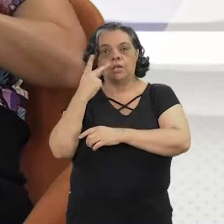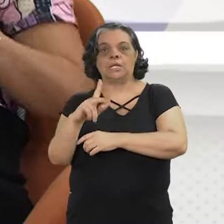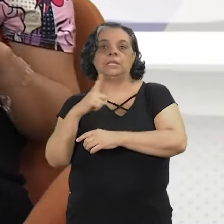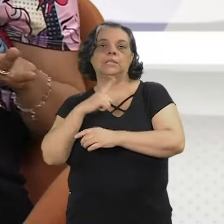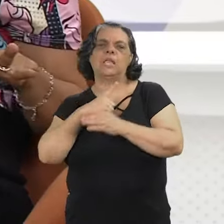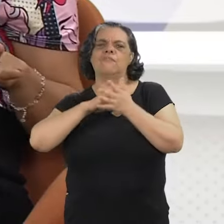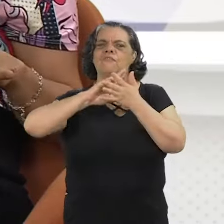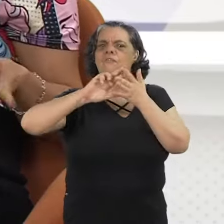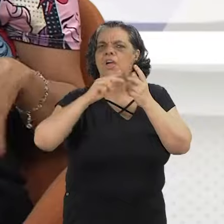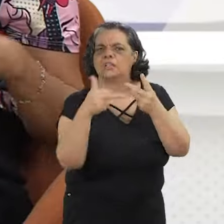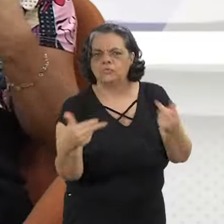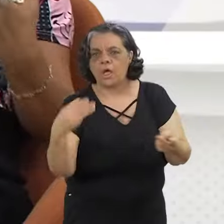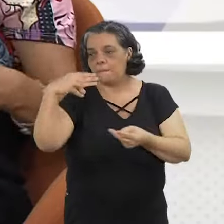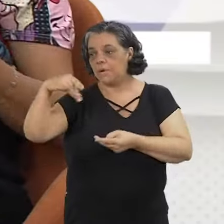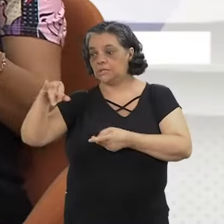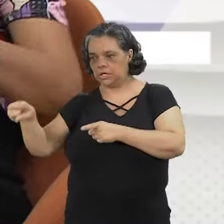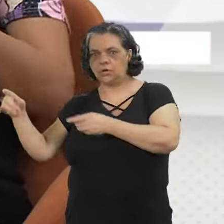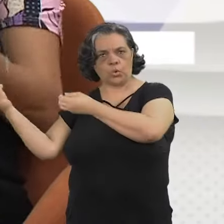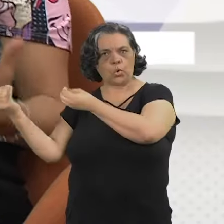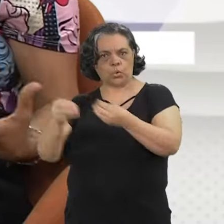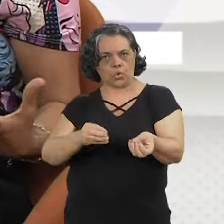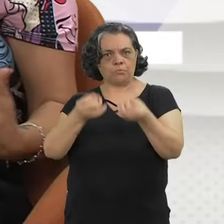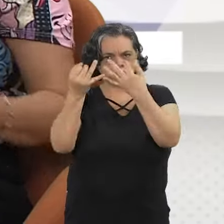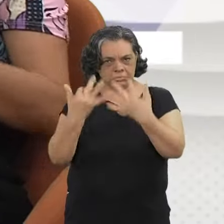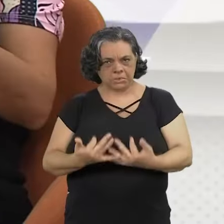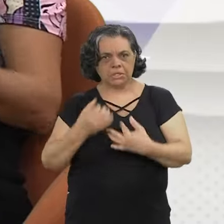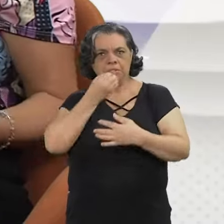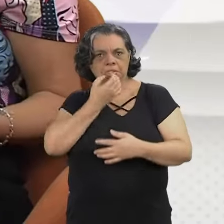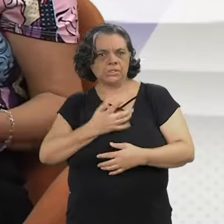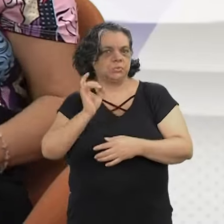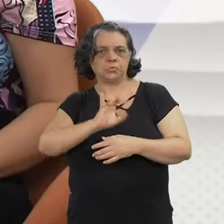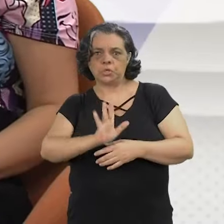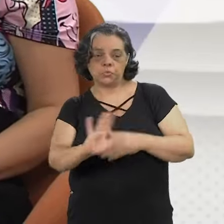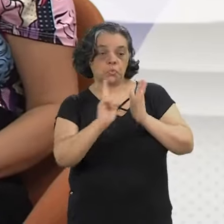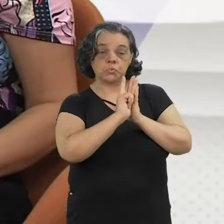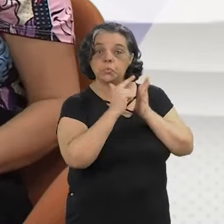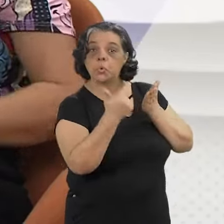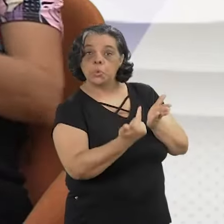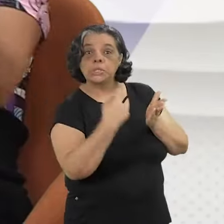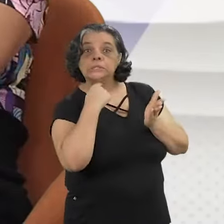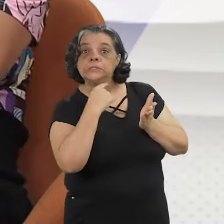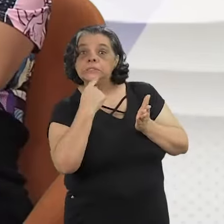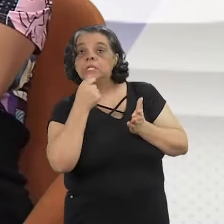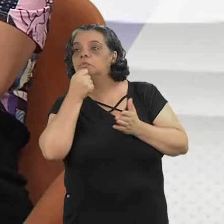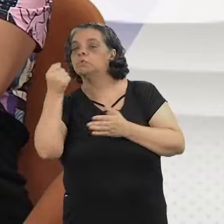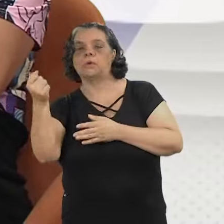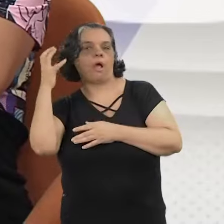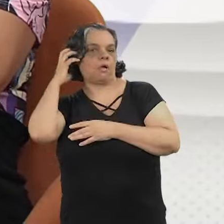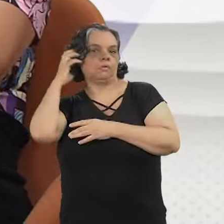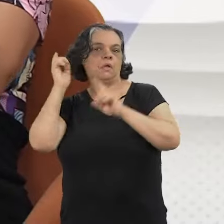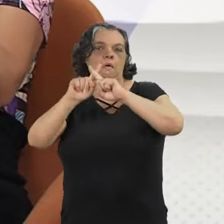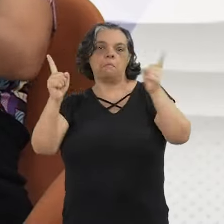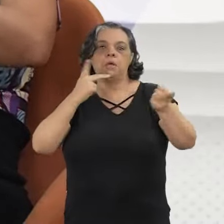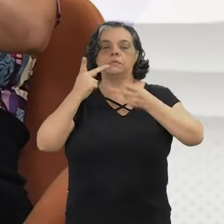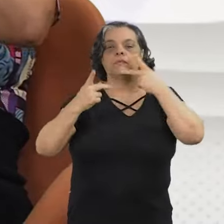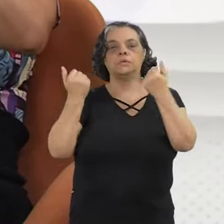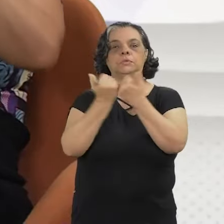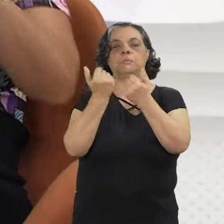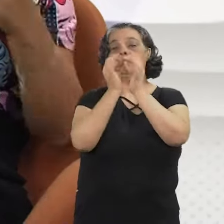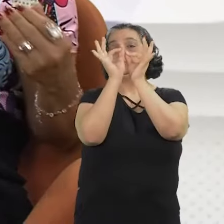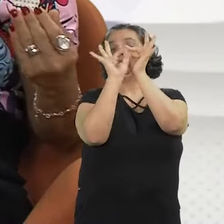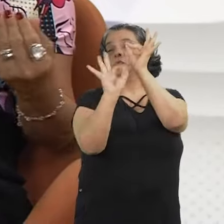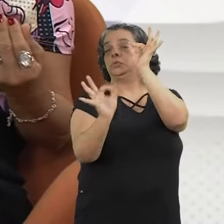dentro cabe muita coisa né Martin até explicou isso bem você não tá falando só de jornalistas Nem só de Radialistas você tá falando